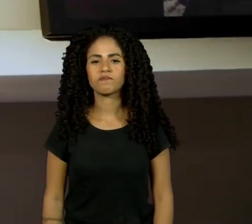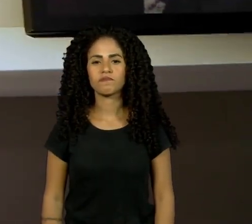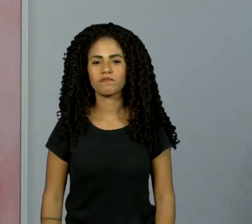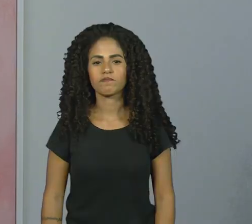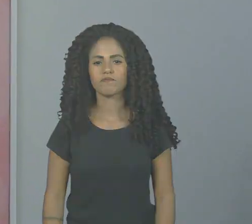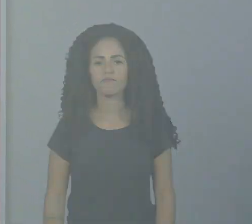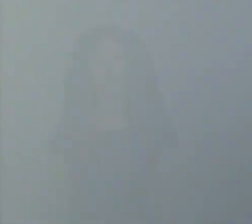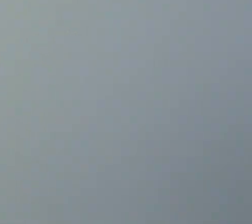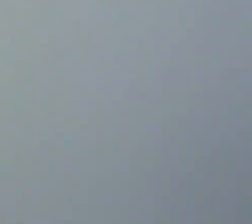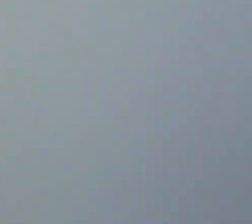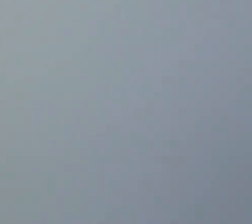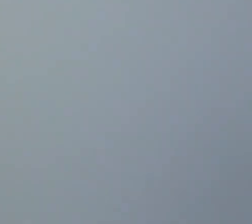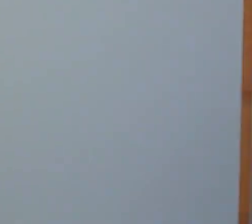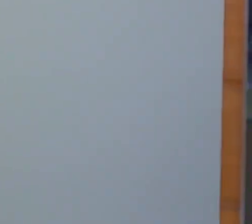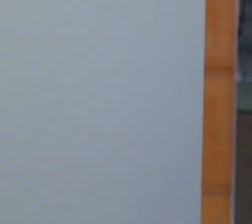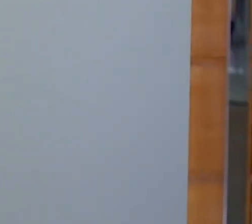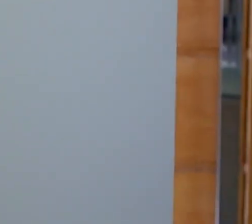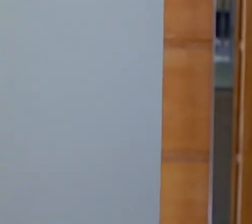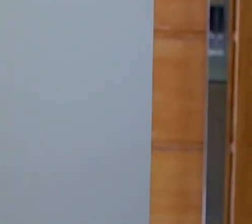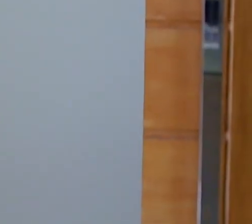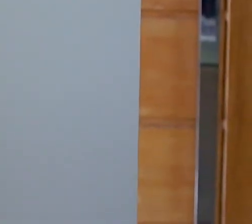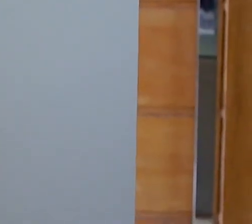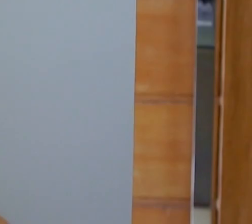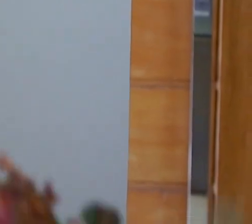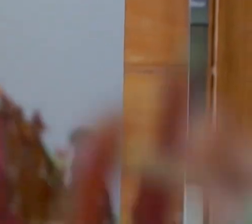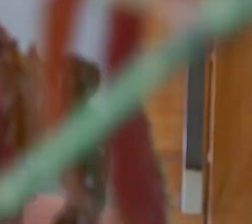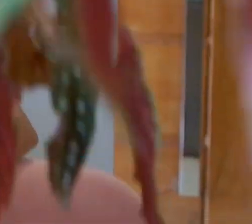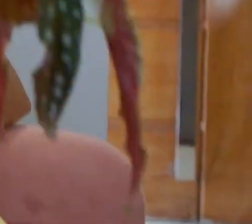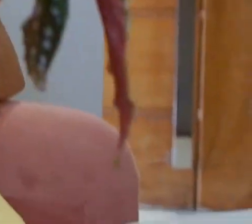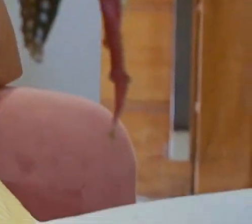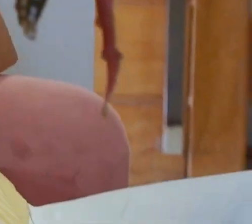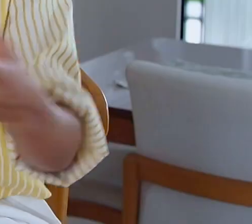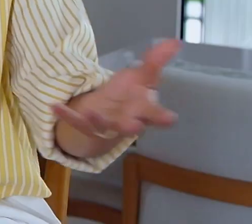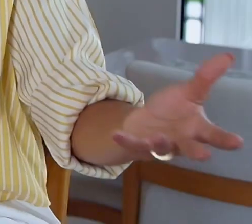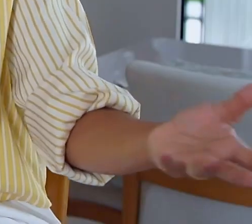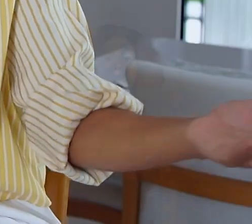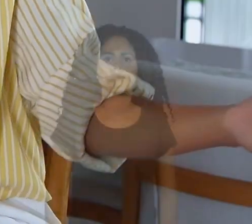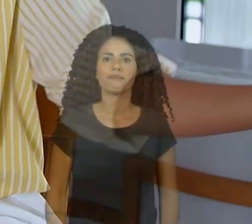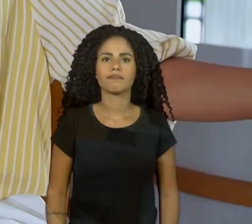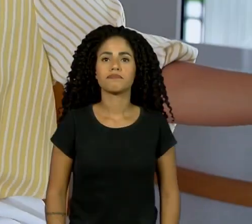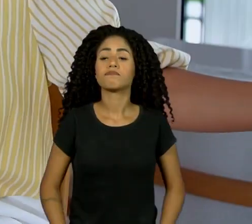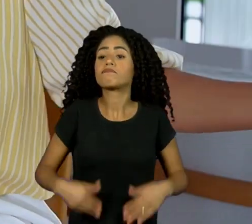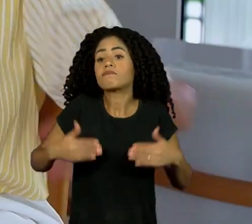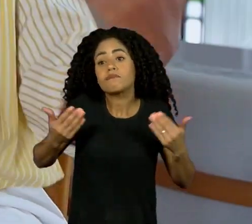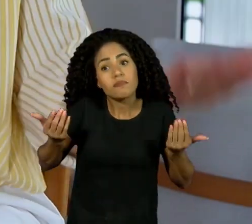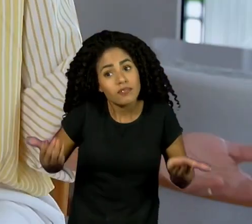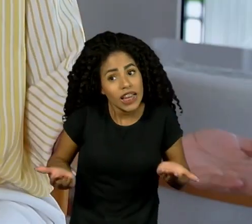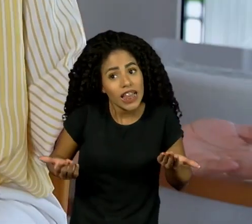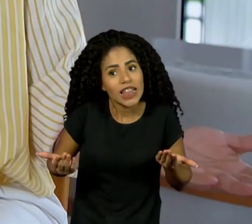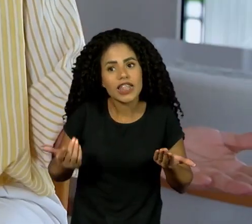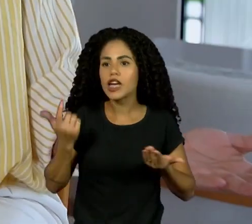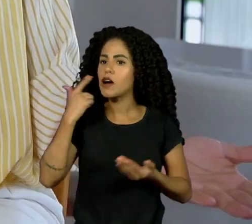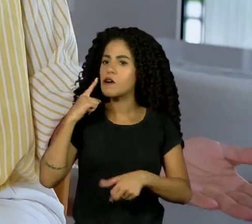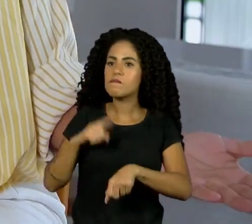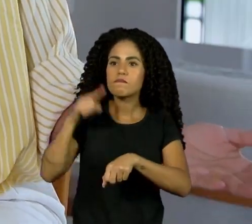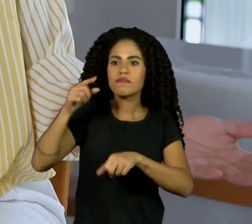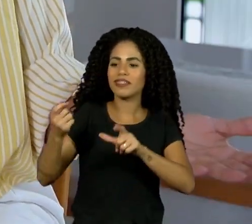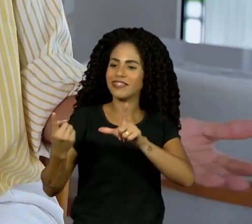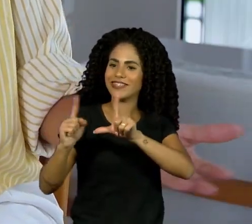ser, busca ela lá e aí tu vai ver. Então, e aí de repente eu era uma